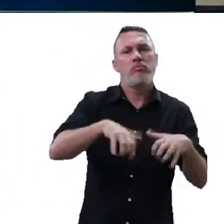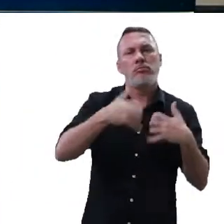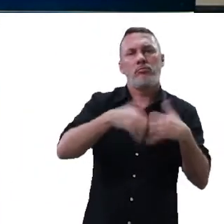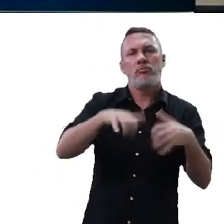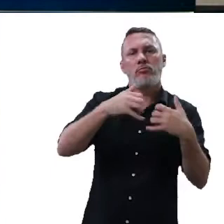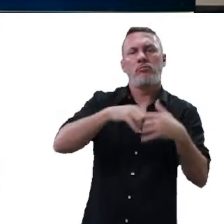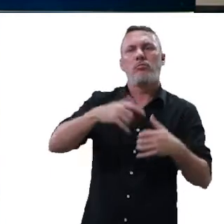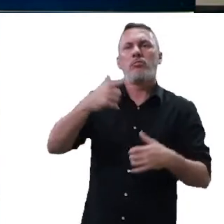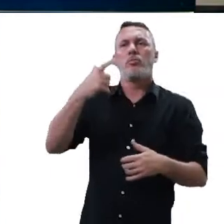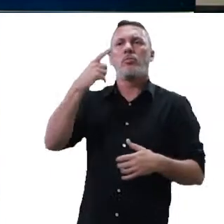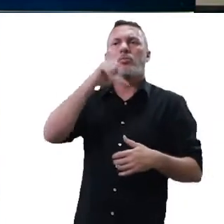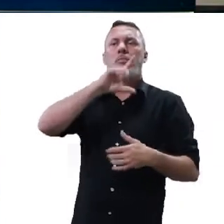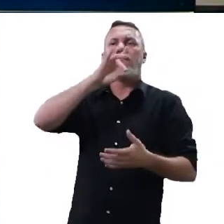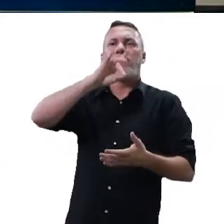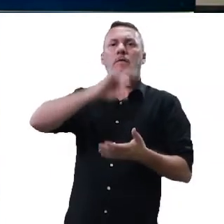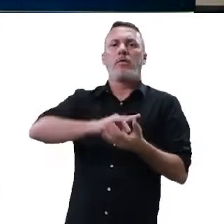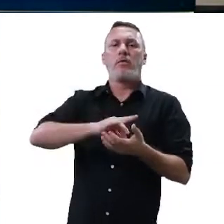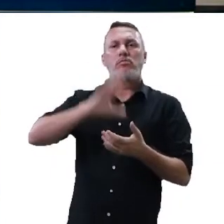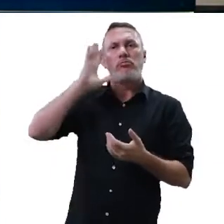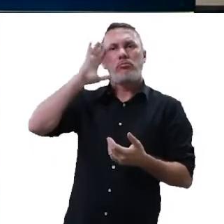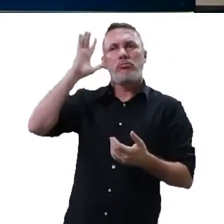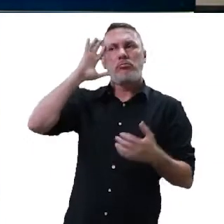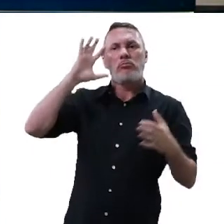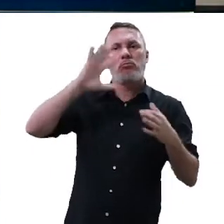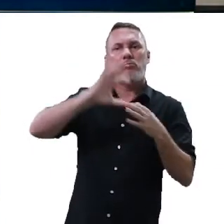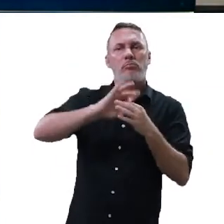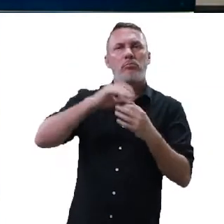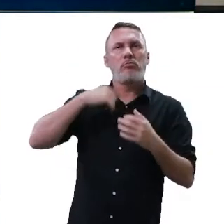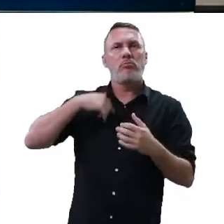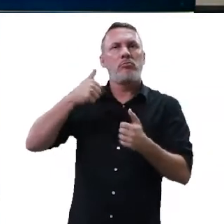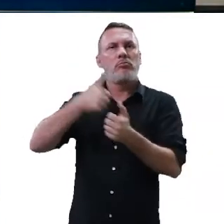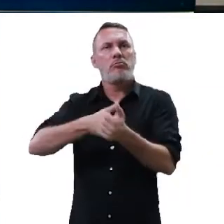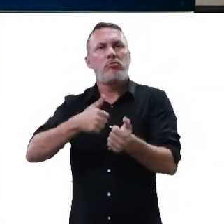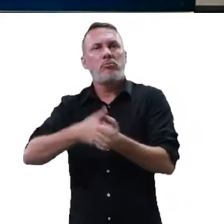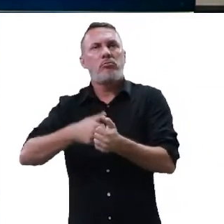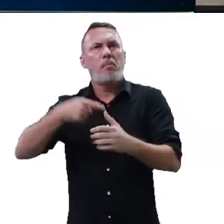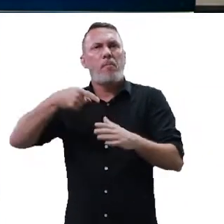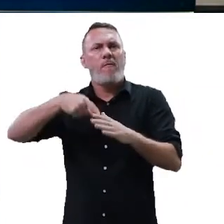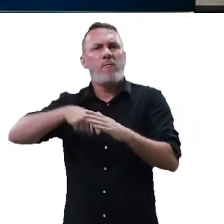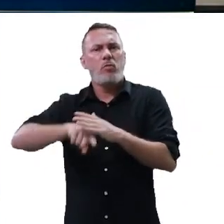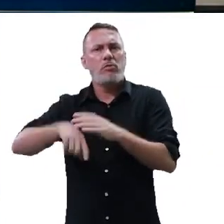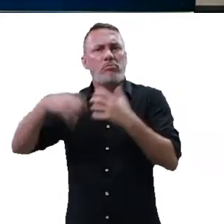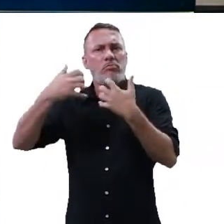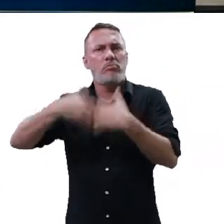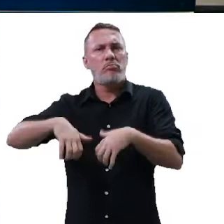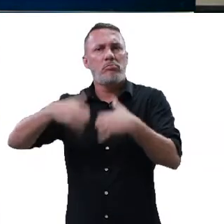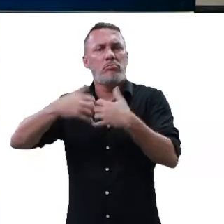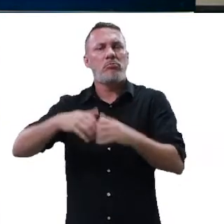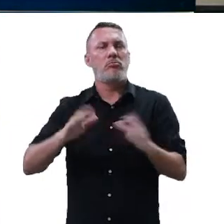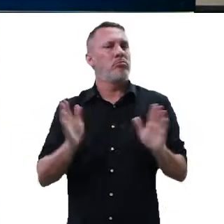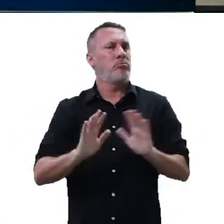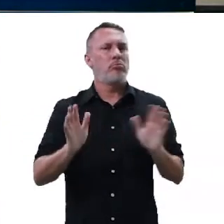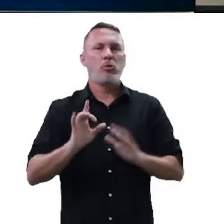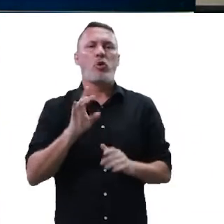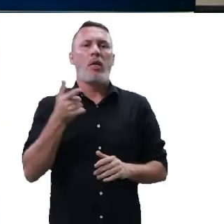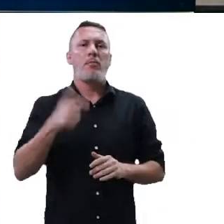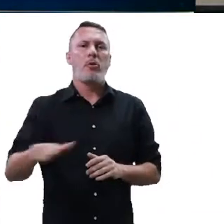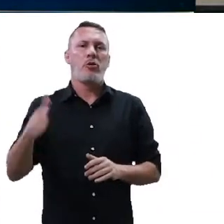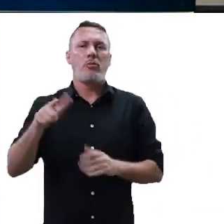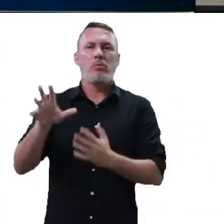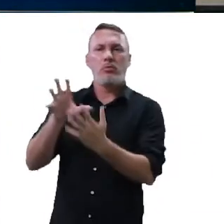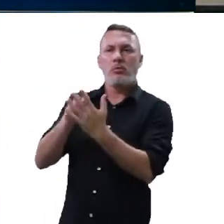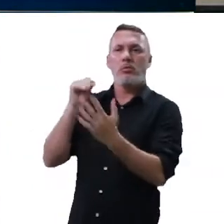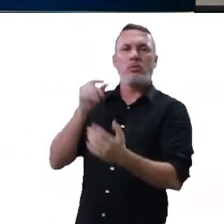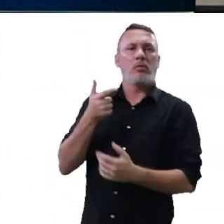à verdade construída a partir de uma reflexão interna mais profunda. Apenas